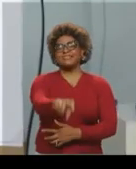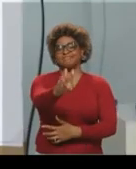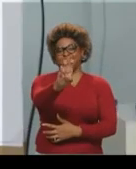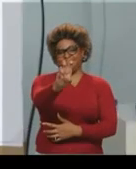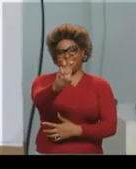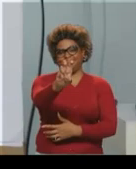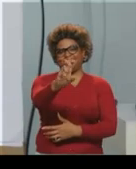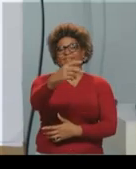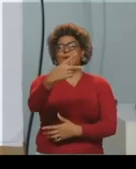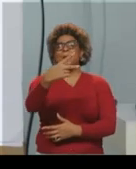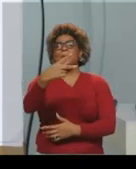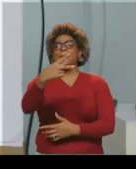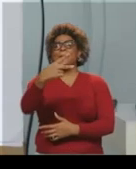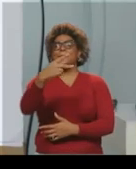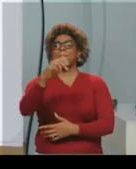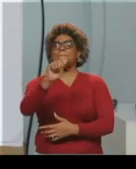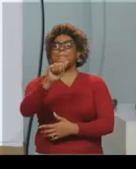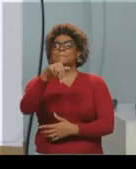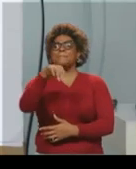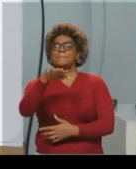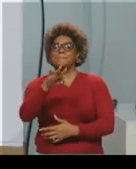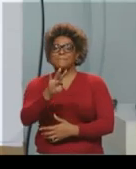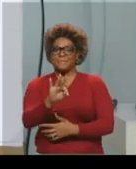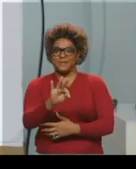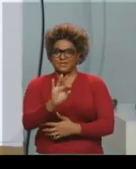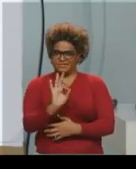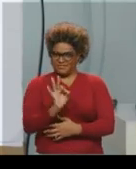Então, pente.